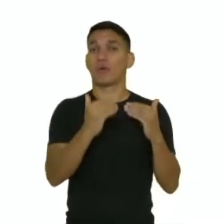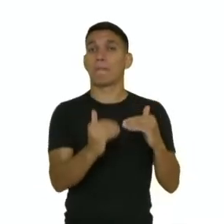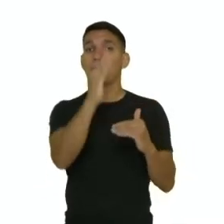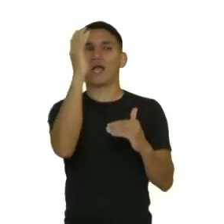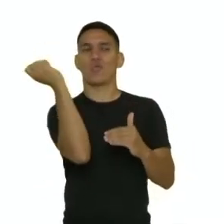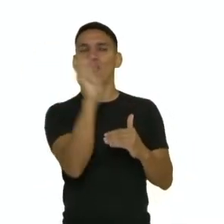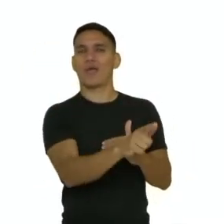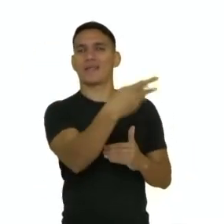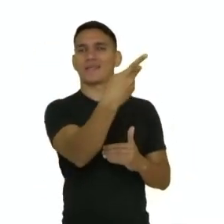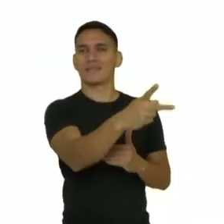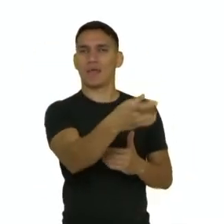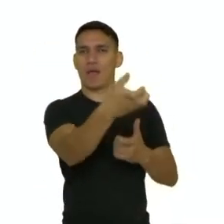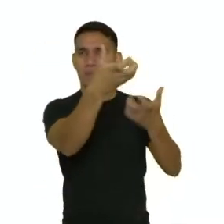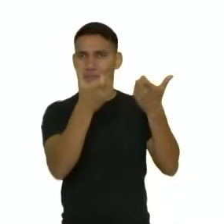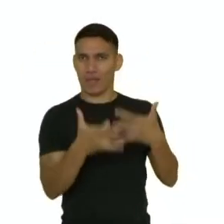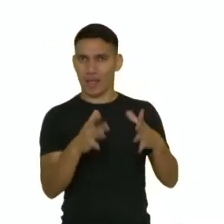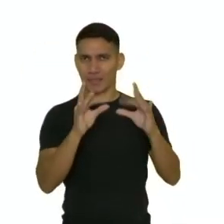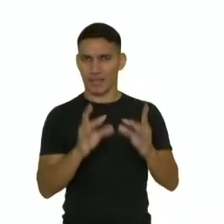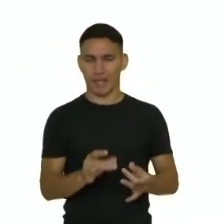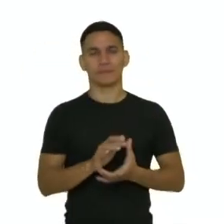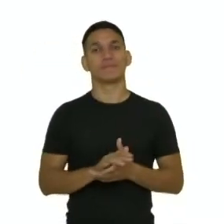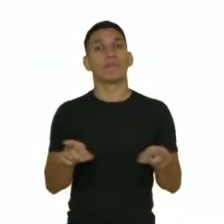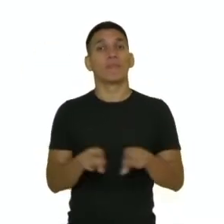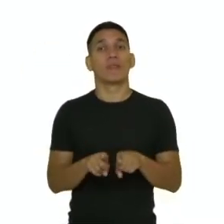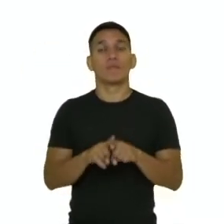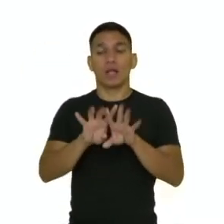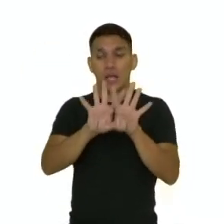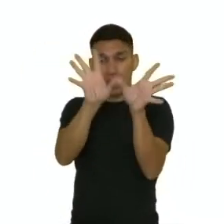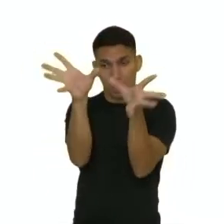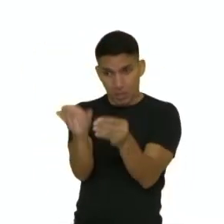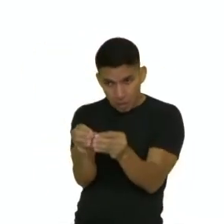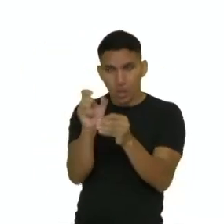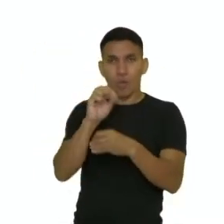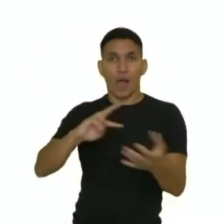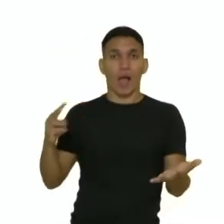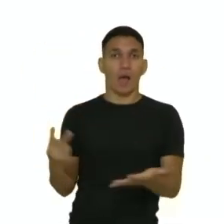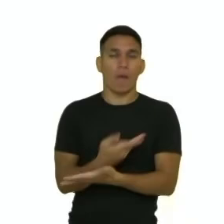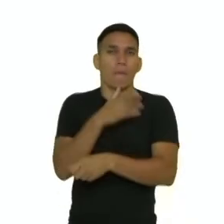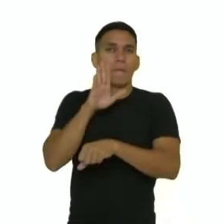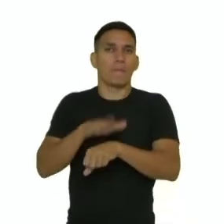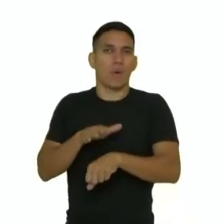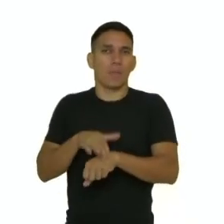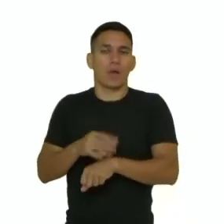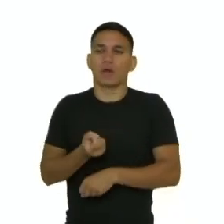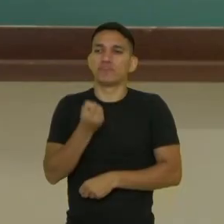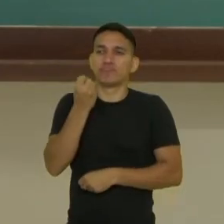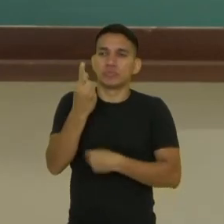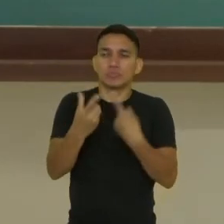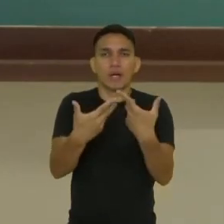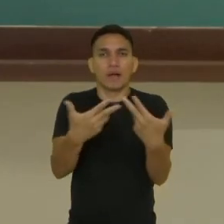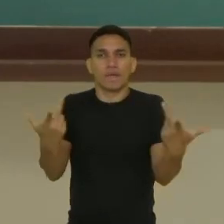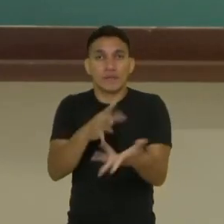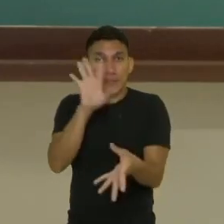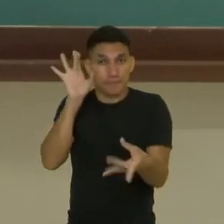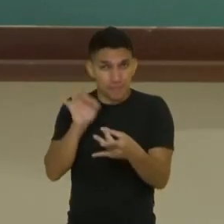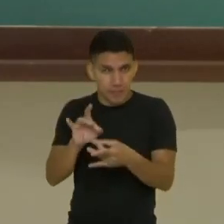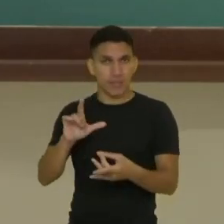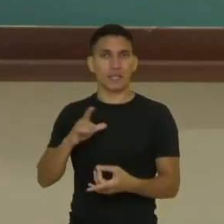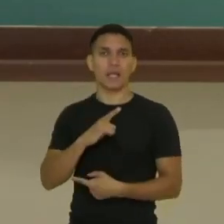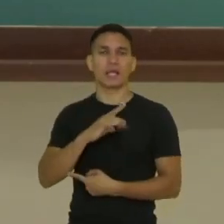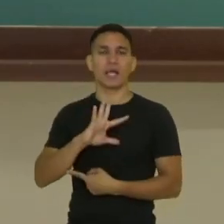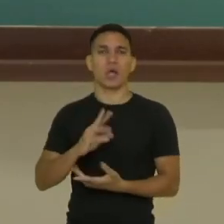argumentação dela. E a falácia da generalização acontece quando uma coisa, um fato específico